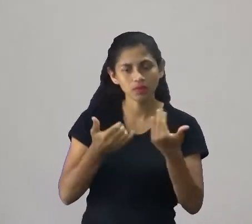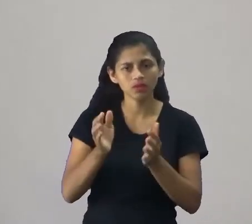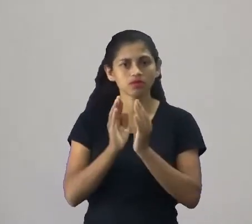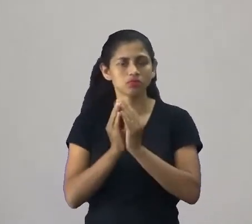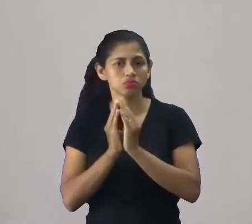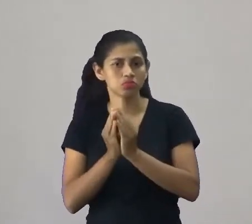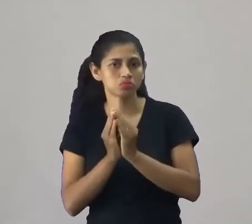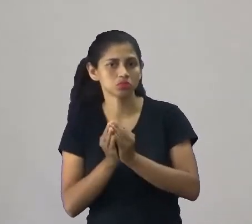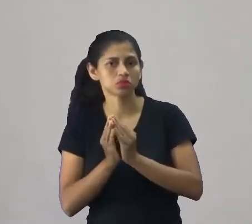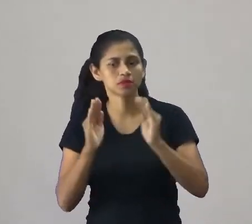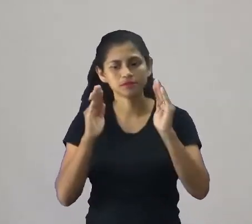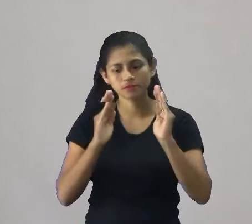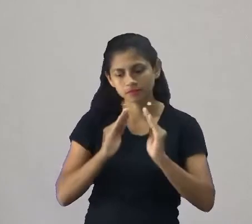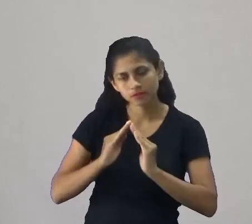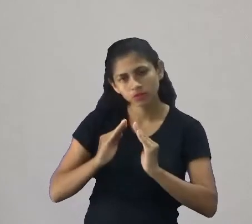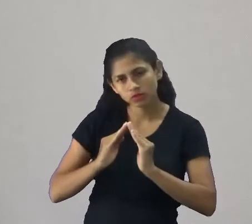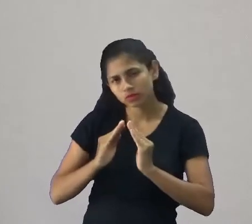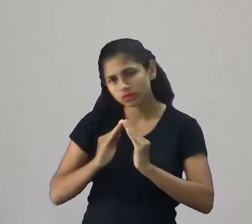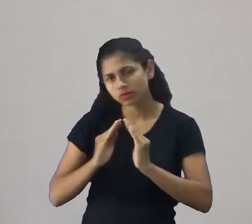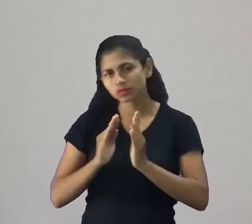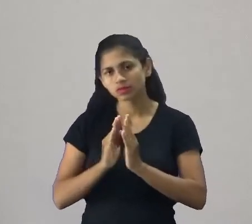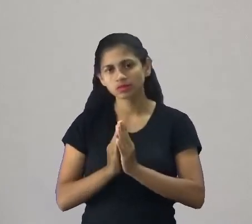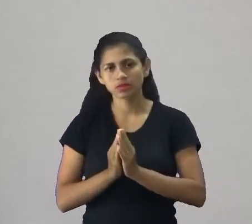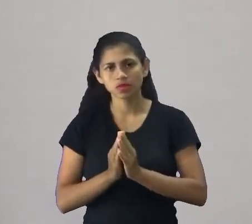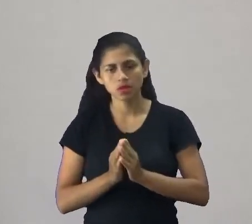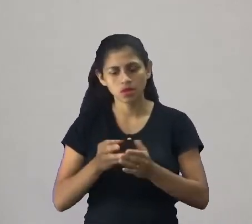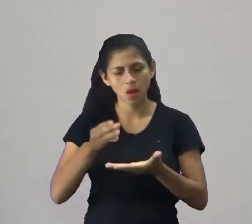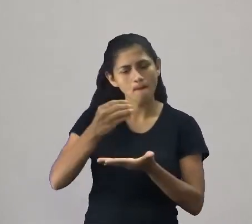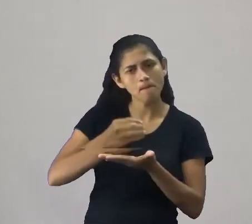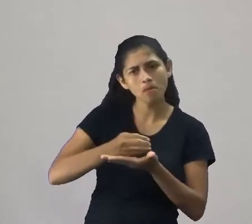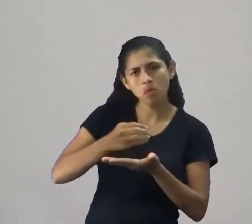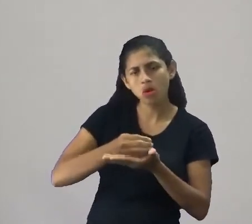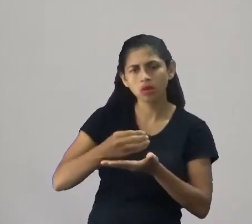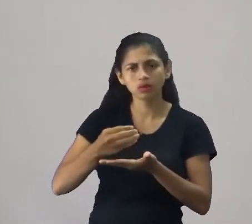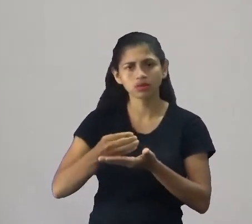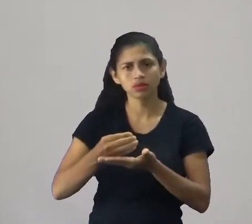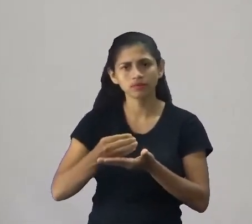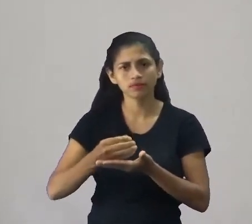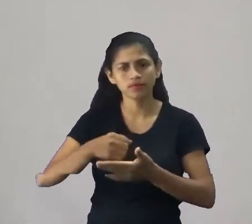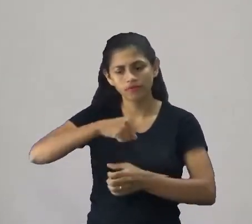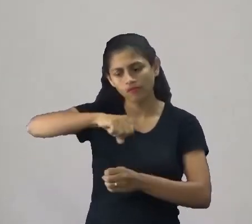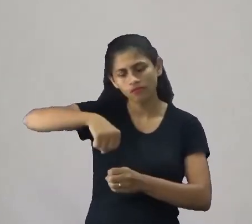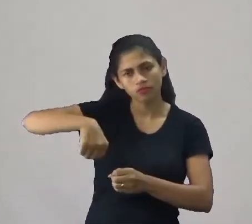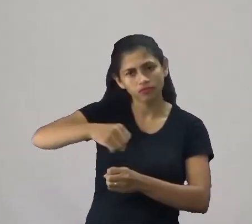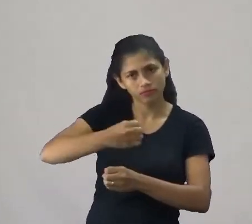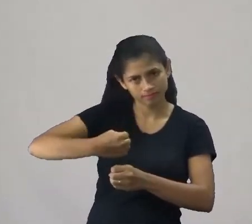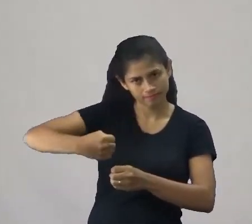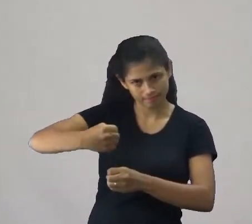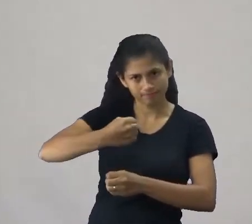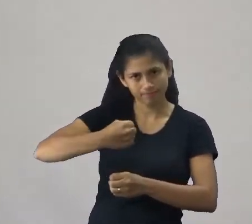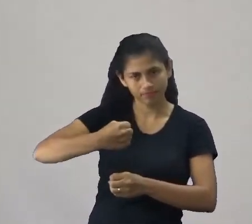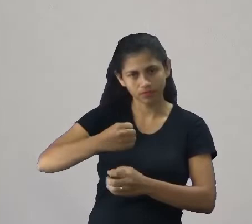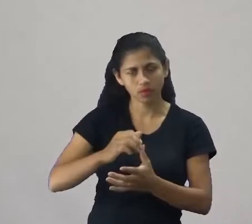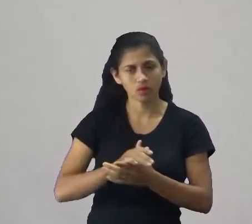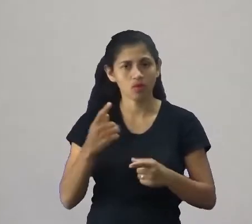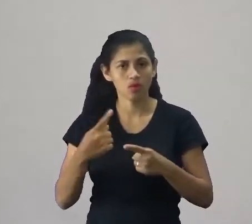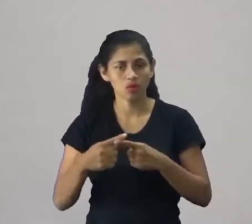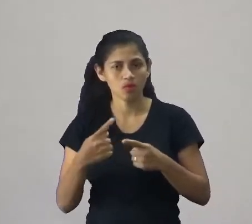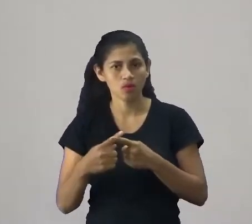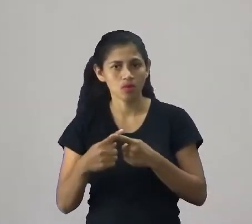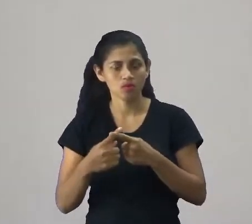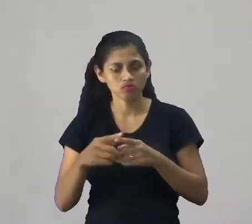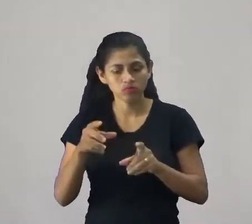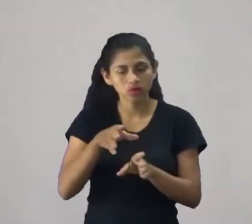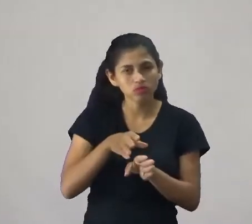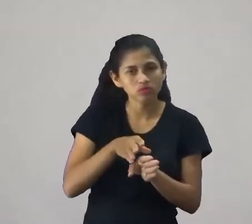boneca, brinca de casinha, de ganhar panelinha para fazer comidinha, porque é o ensinamento, o doutrinamento por meio de uma